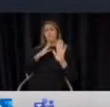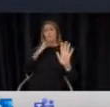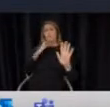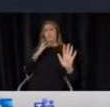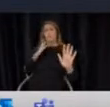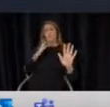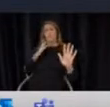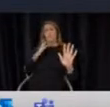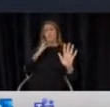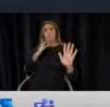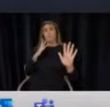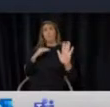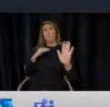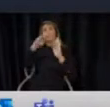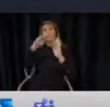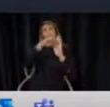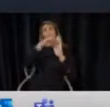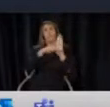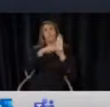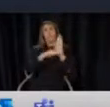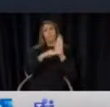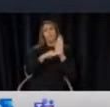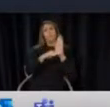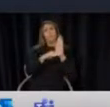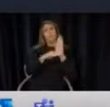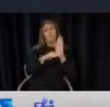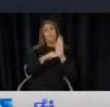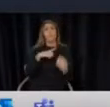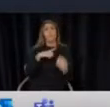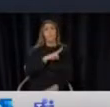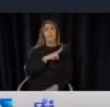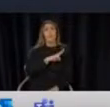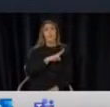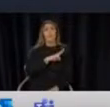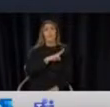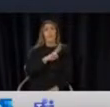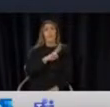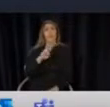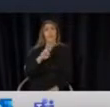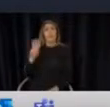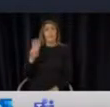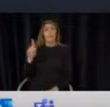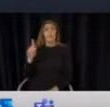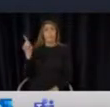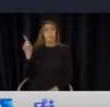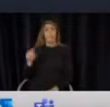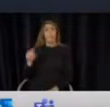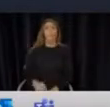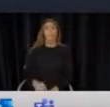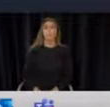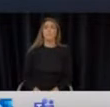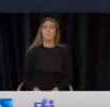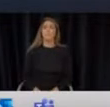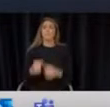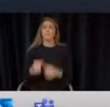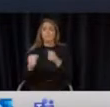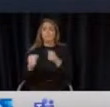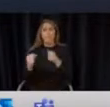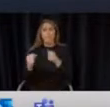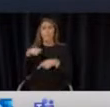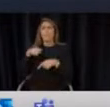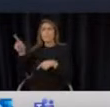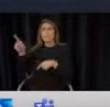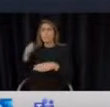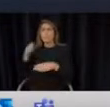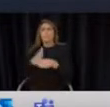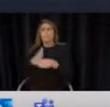dados estão disponíveis no site da Associação Brasileira de Transplante de Órgãos, para quem quiser acessar, tá? Então, nós tivemos